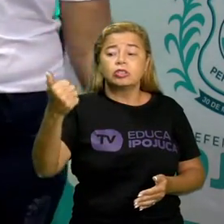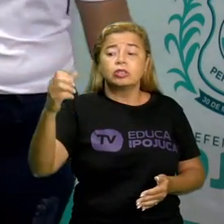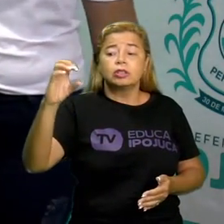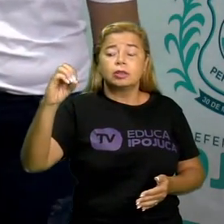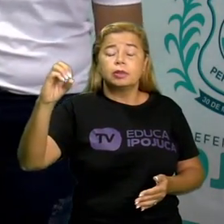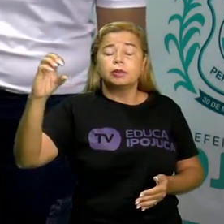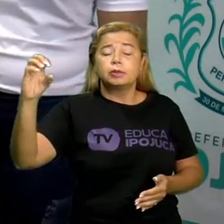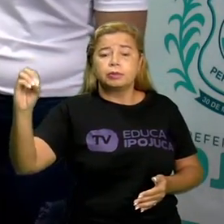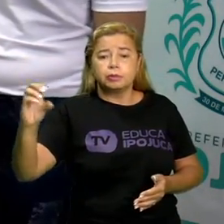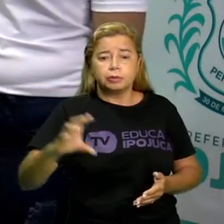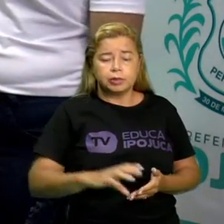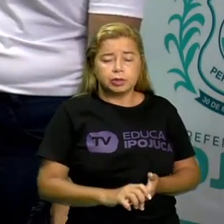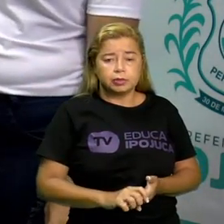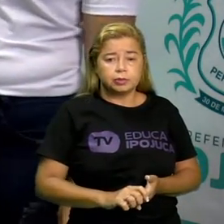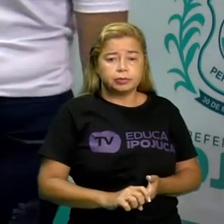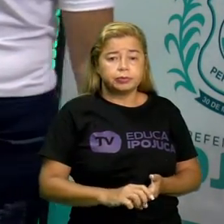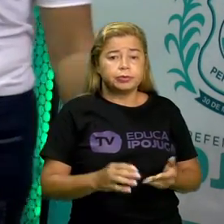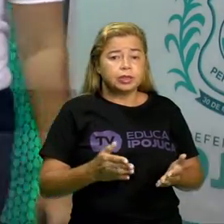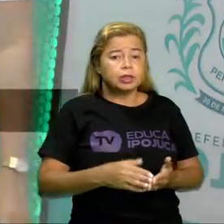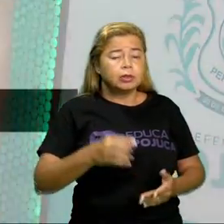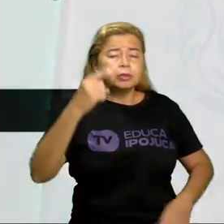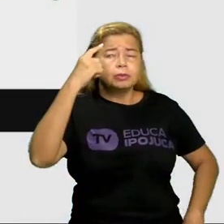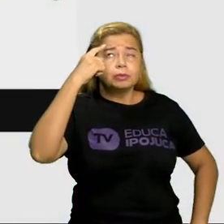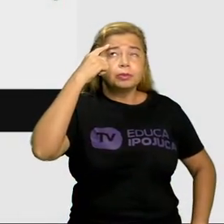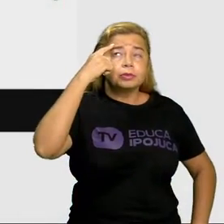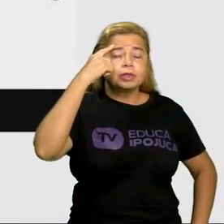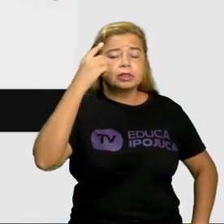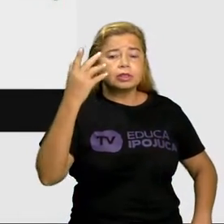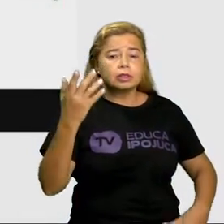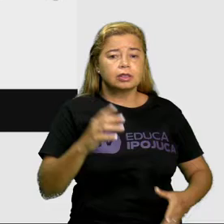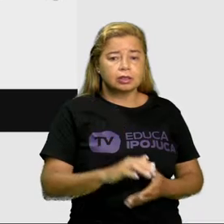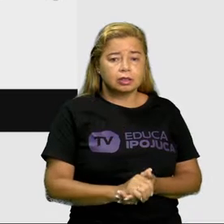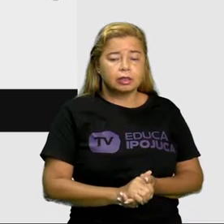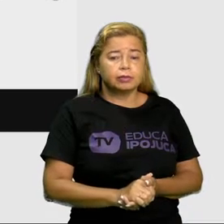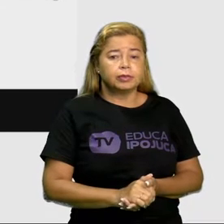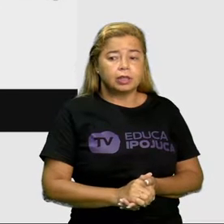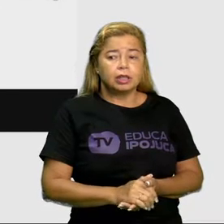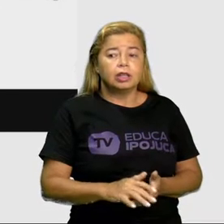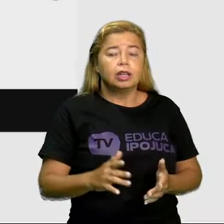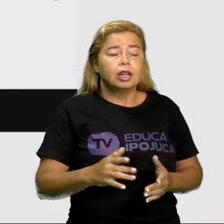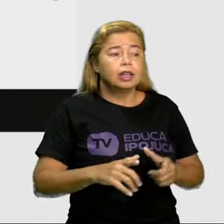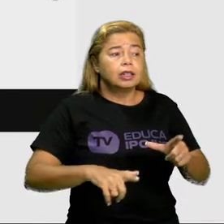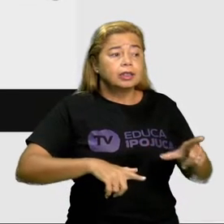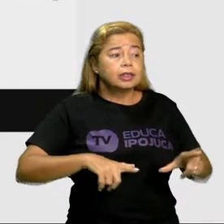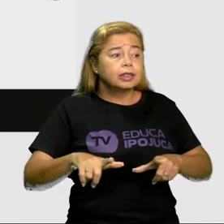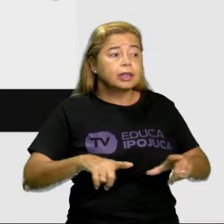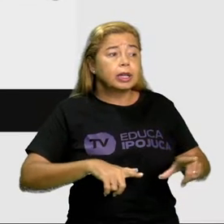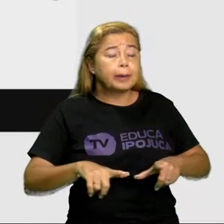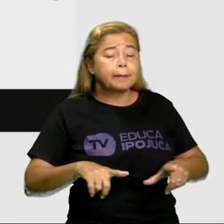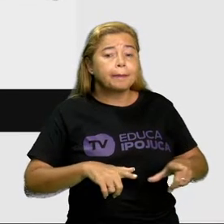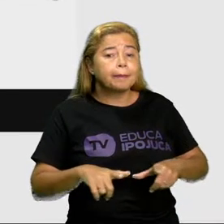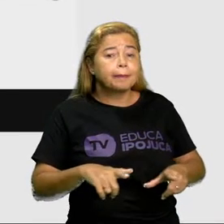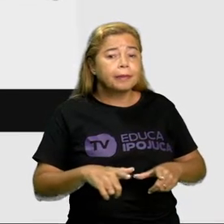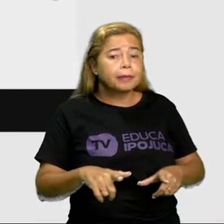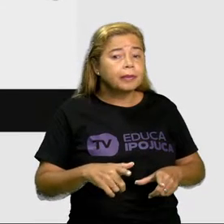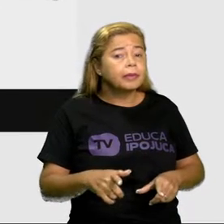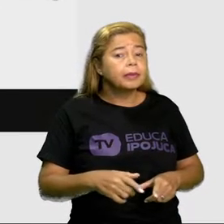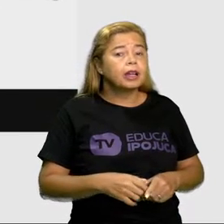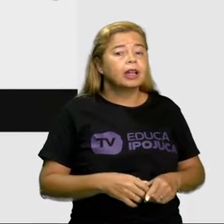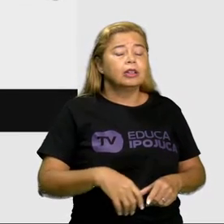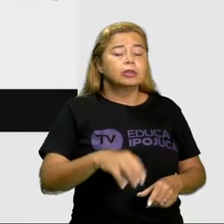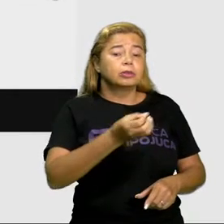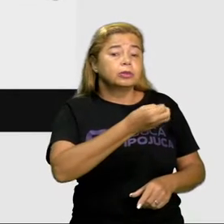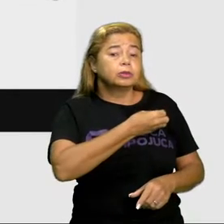para a gente pensar operações com números naturais a gente pode realizar vários tipos de